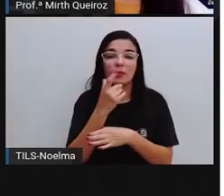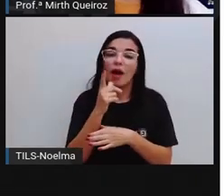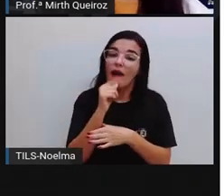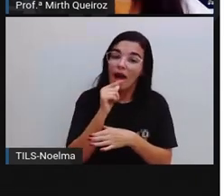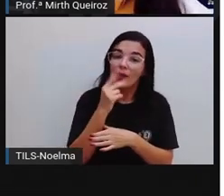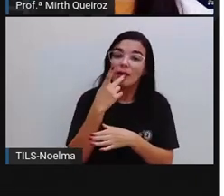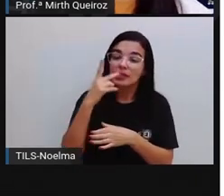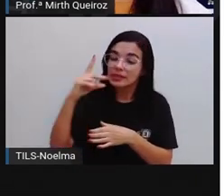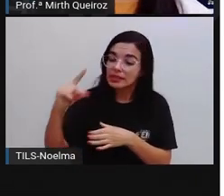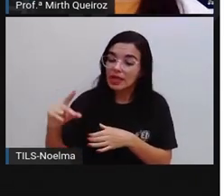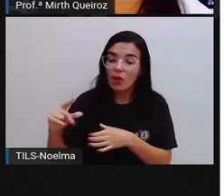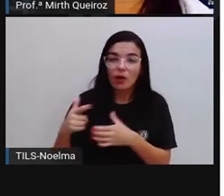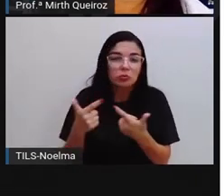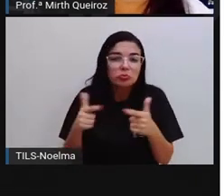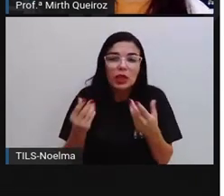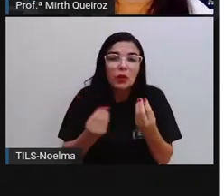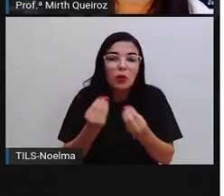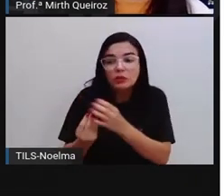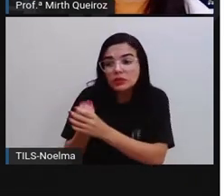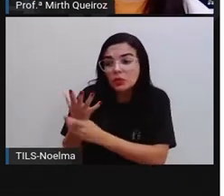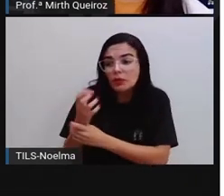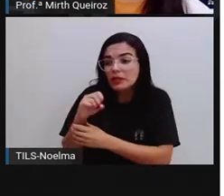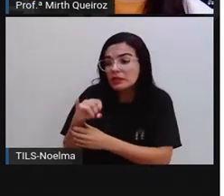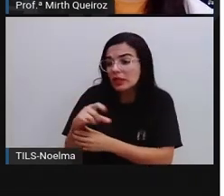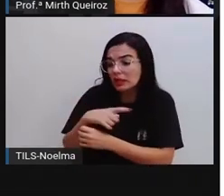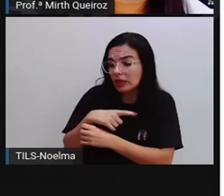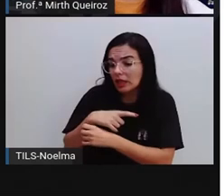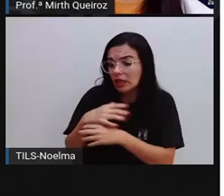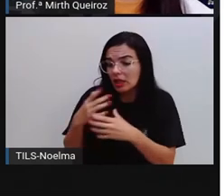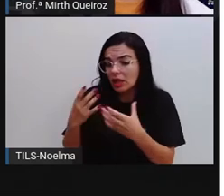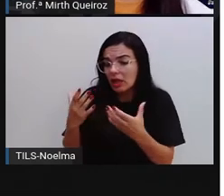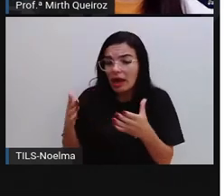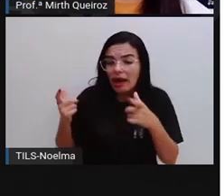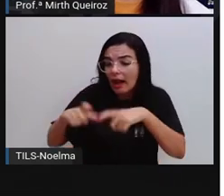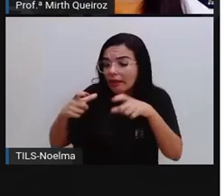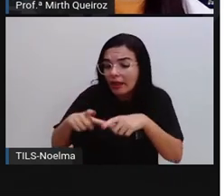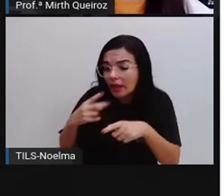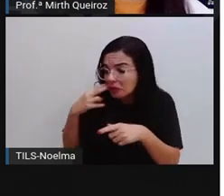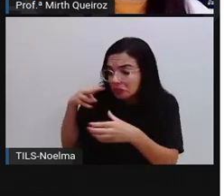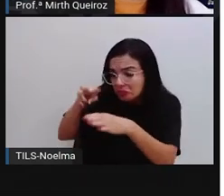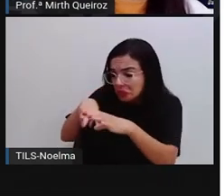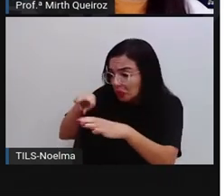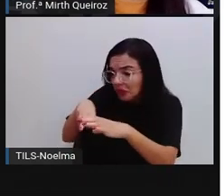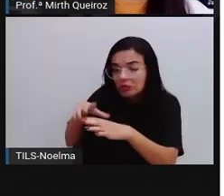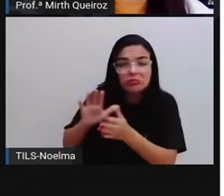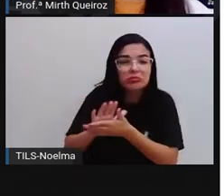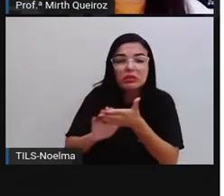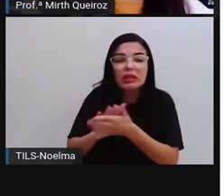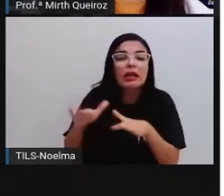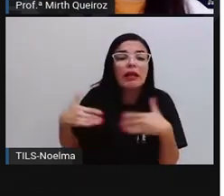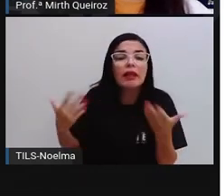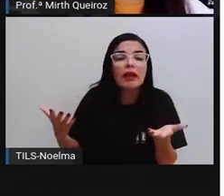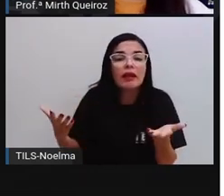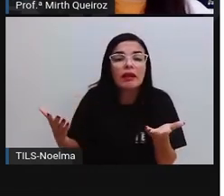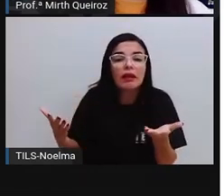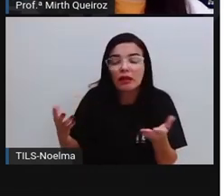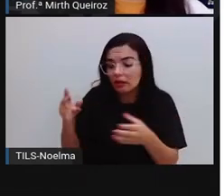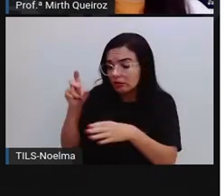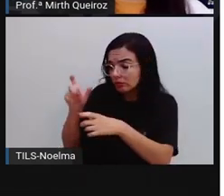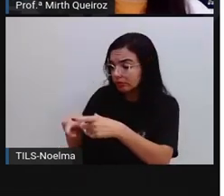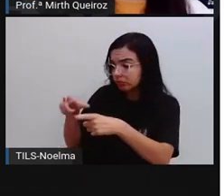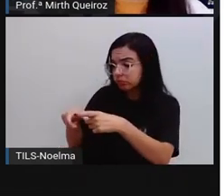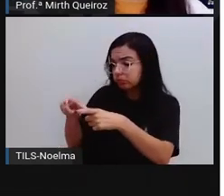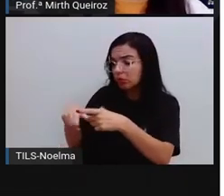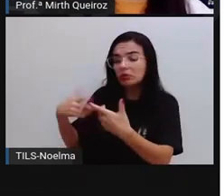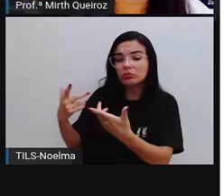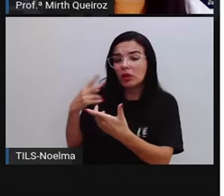o sal, não tem como mais descobrir onde o sal e a água ali estão se diferenciando ali, né? Não